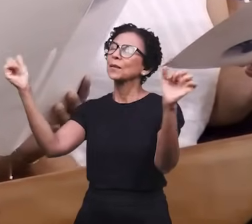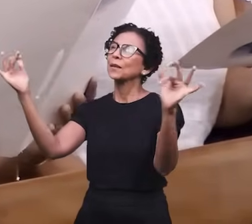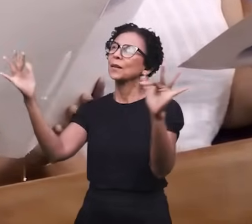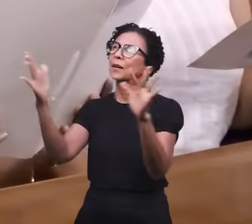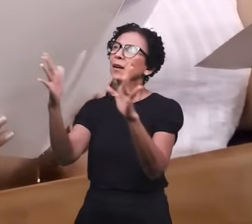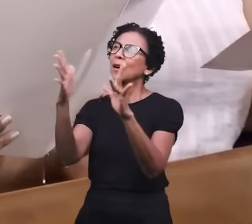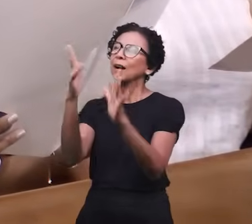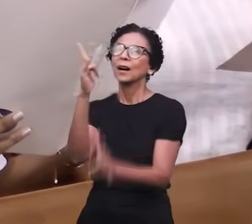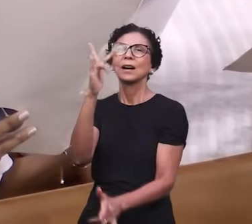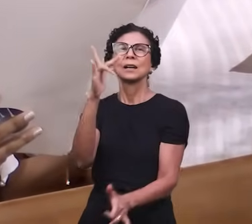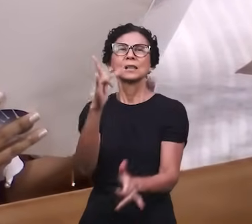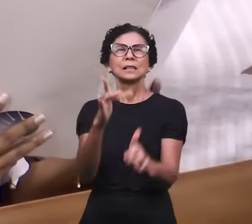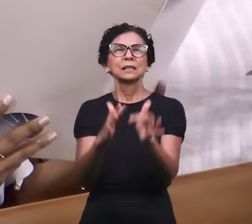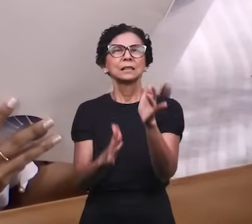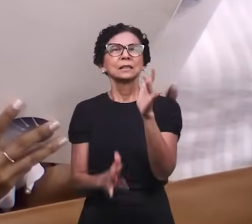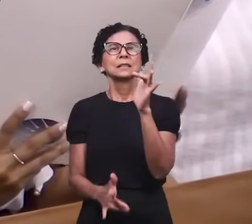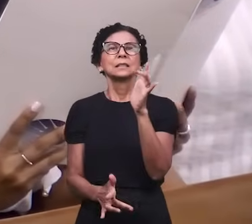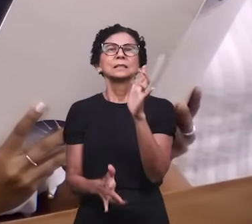glória